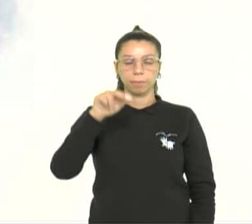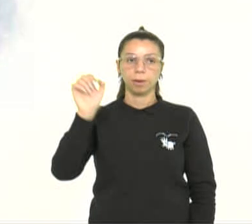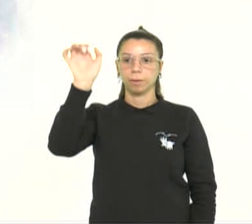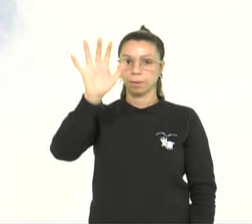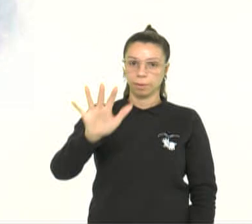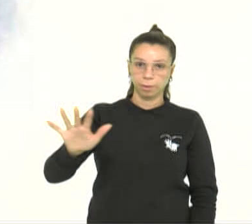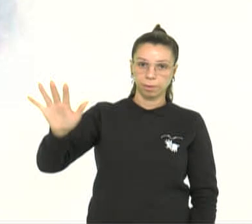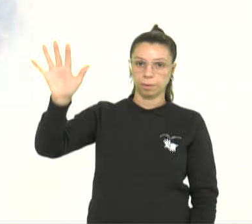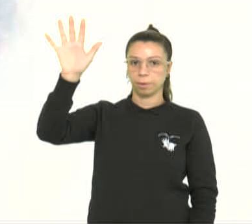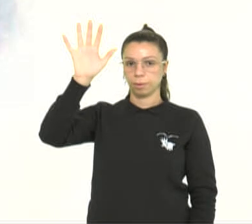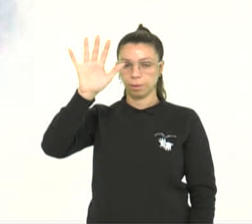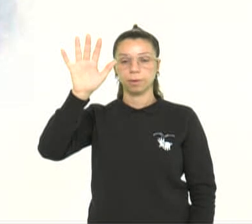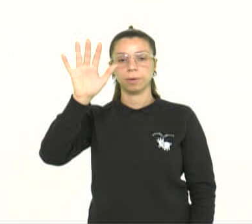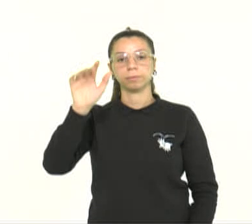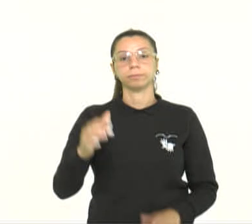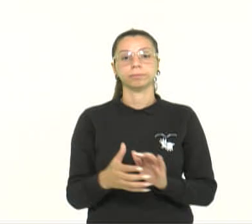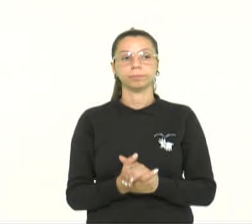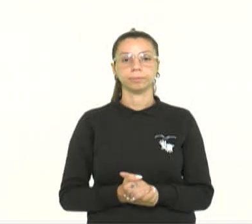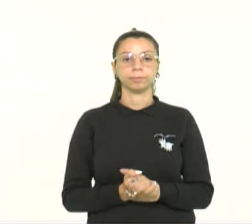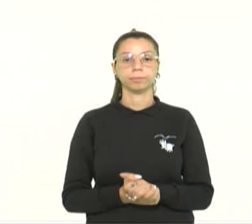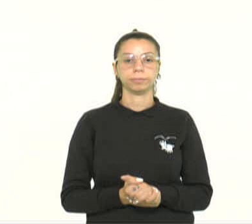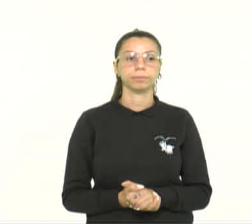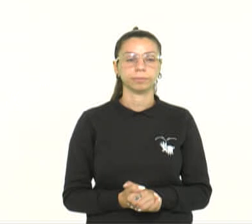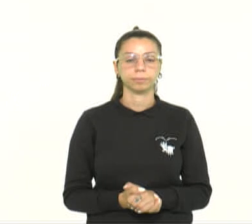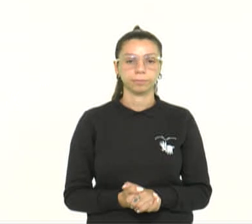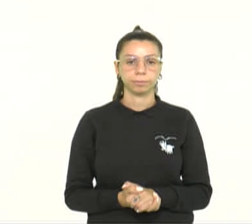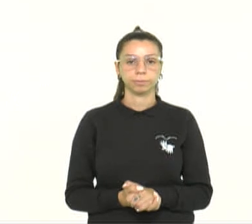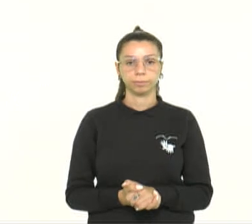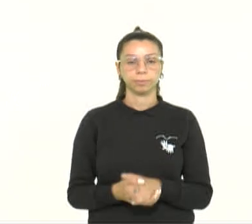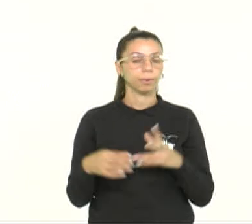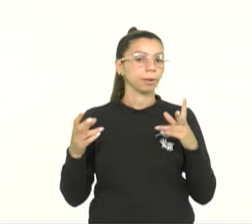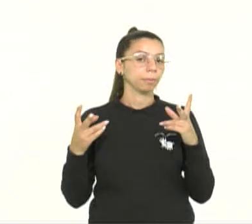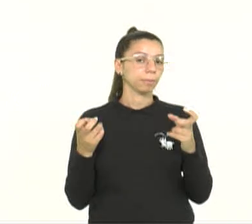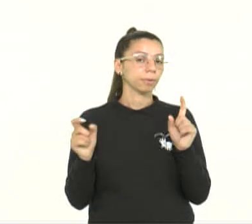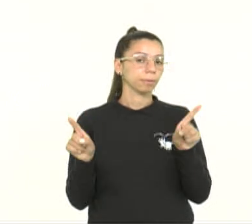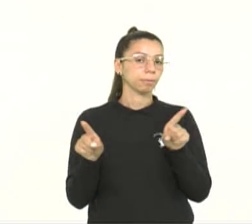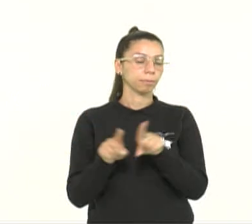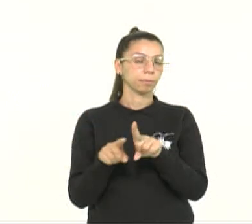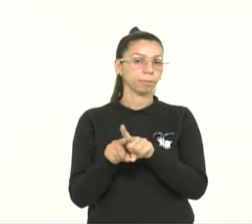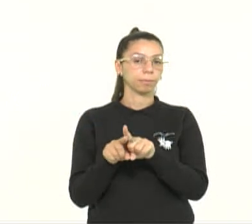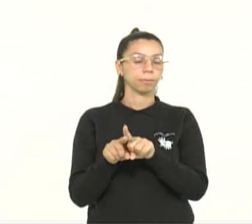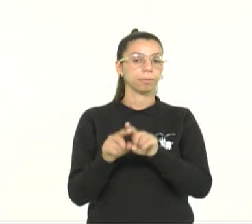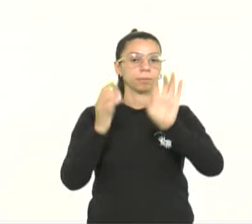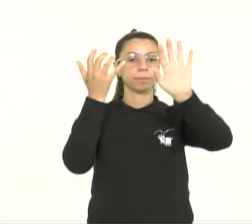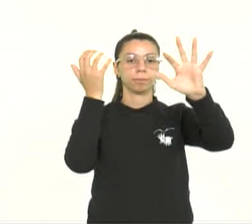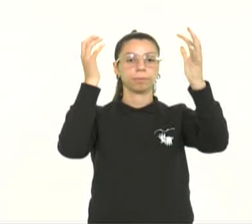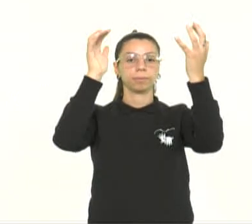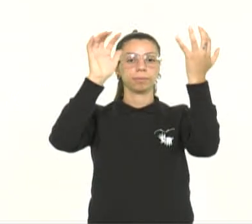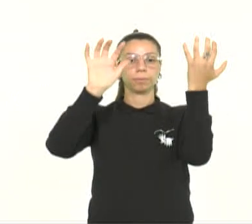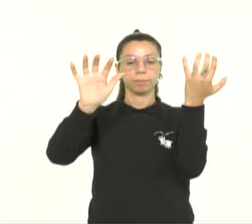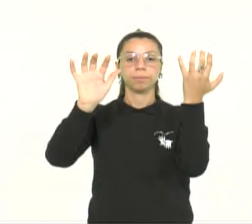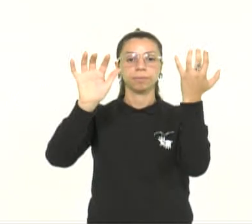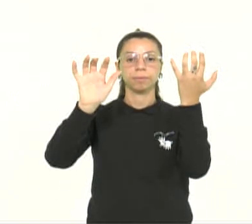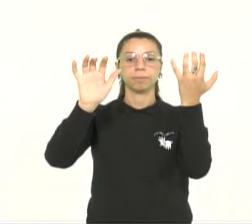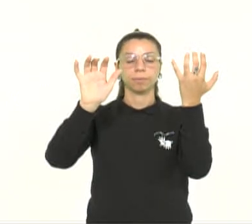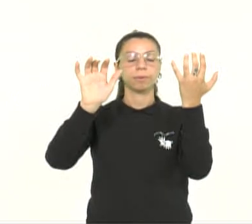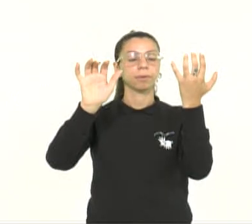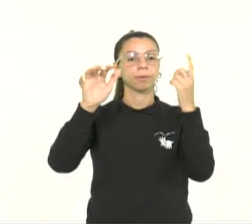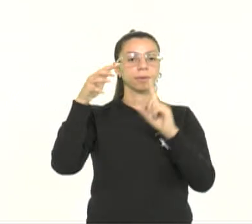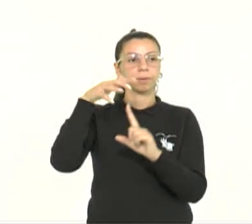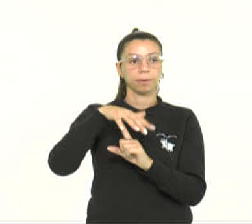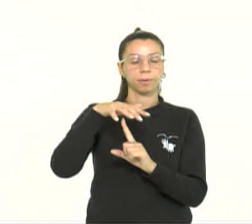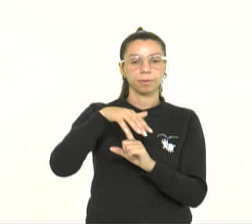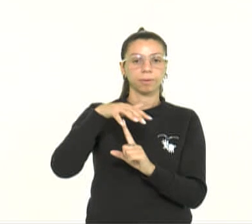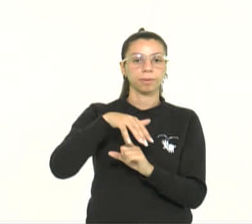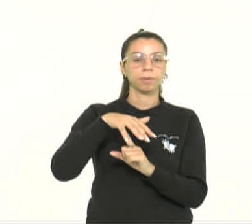aparecendo do seu lado direito da sua tela. Nós vamos perceber que o clima do estado do Paraná, pode ser classificado